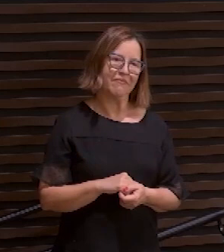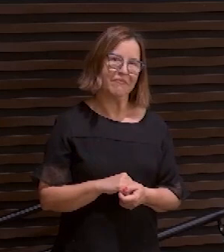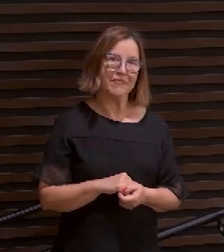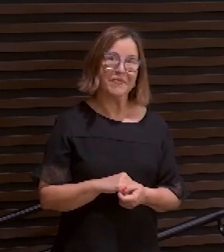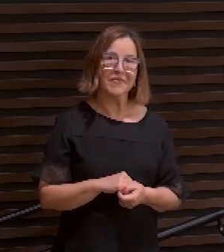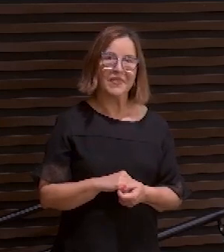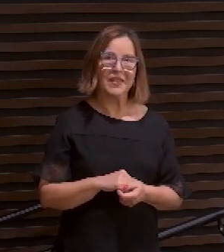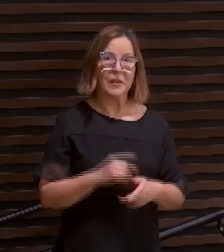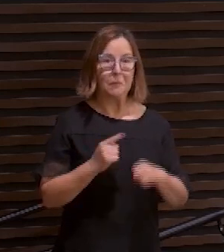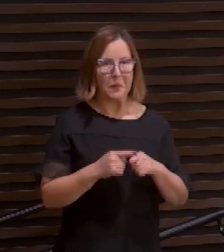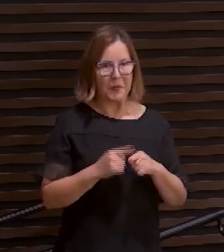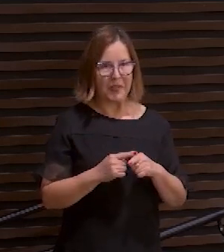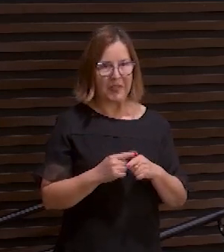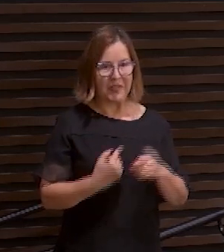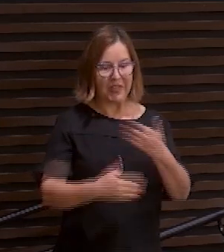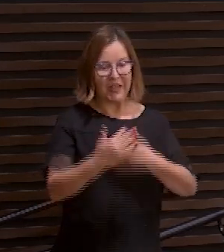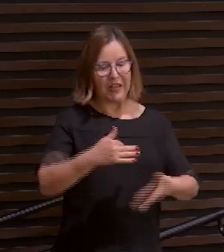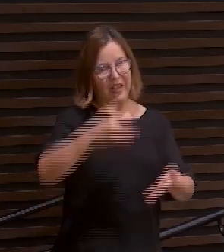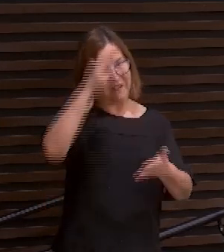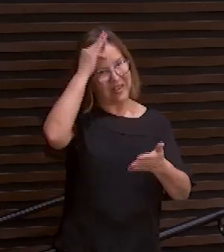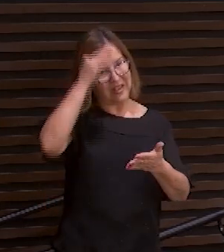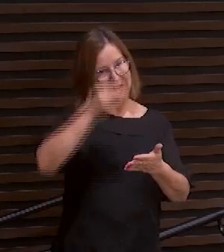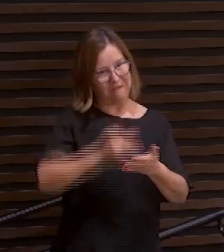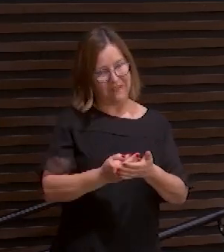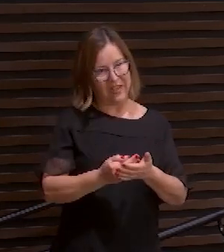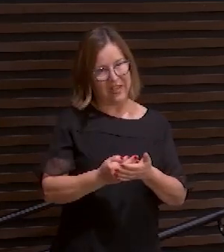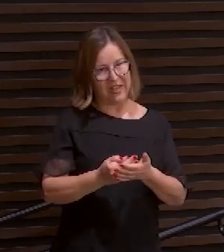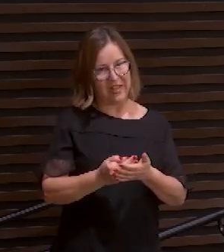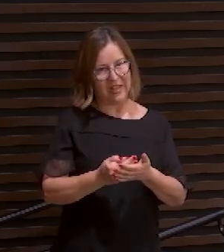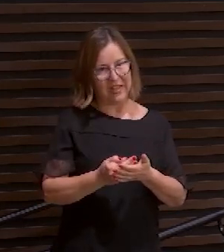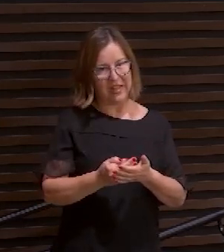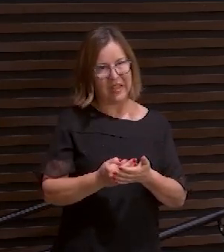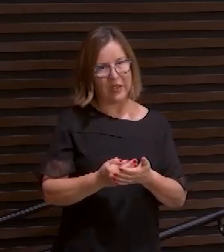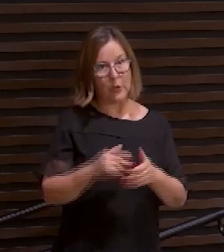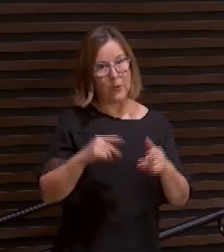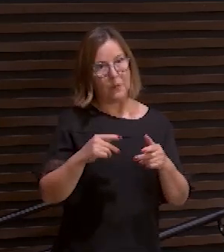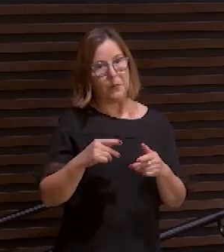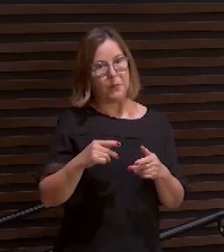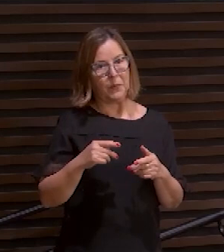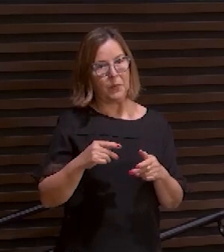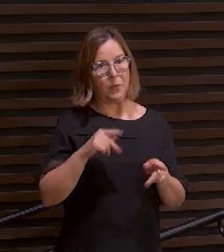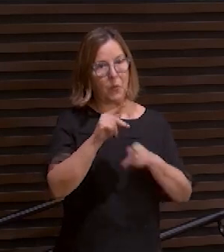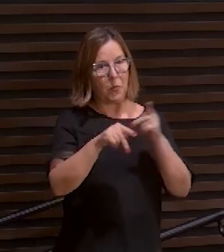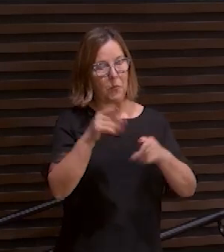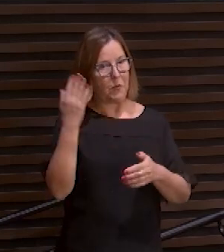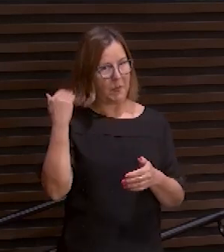Pois pela fé os antigos obtiveram bom testemunho.